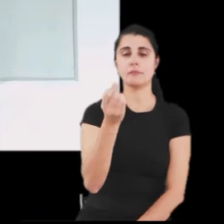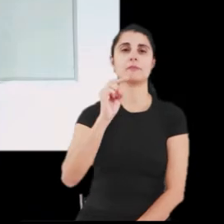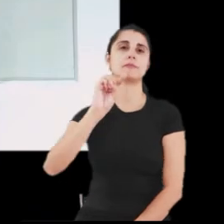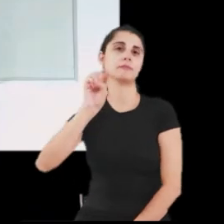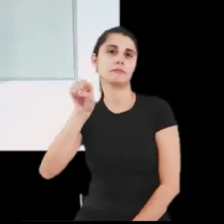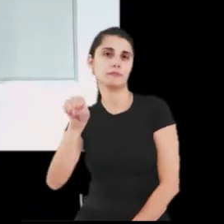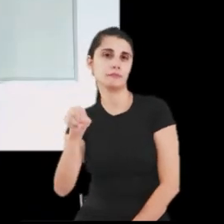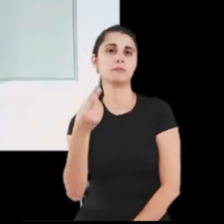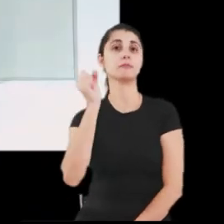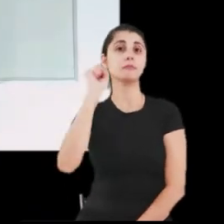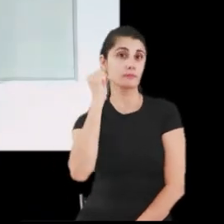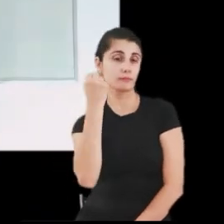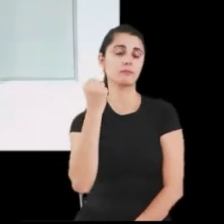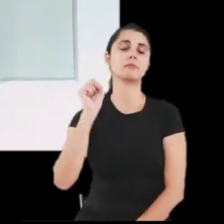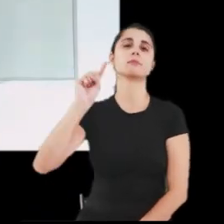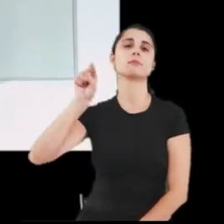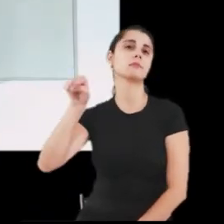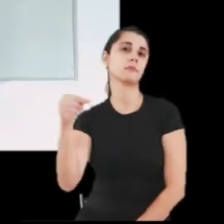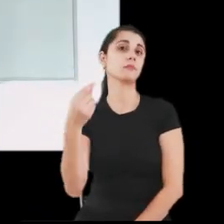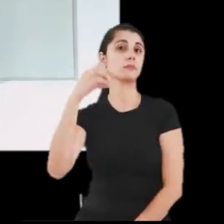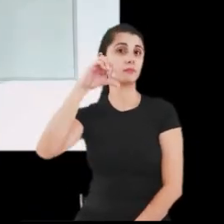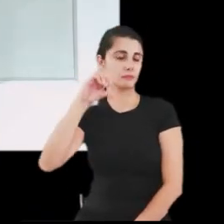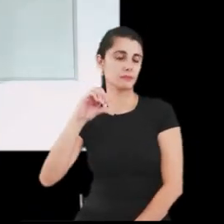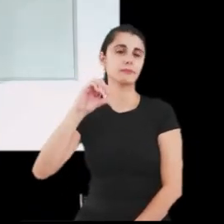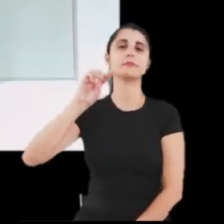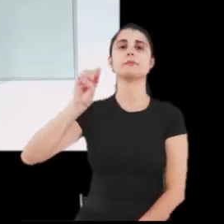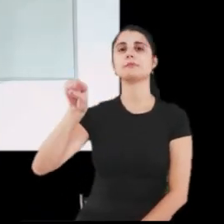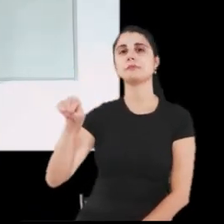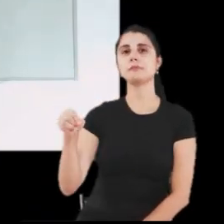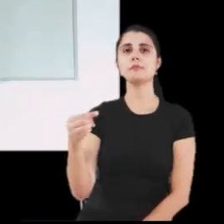6, 8, 9,